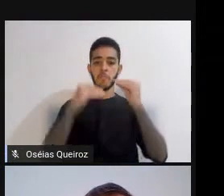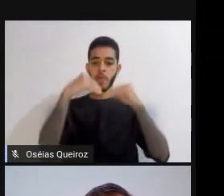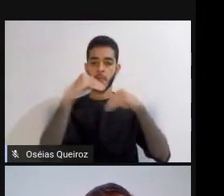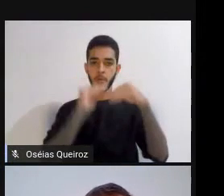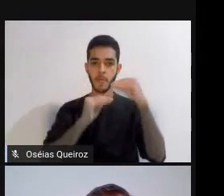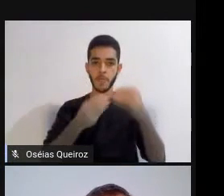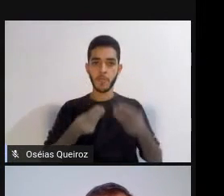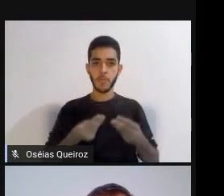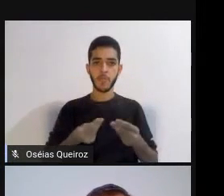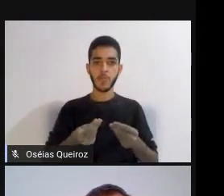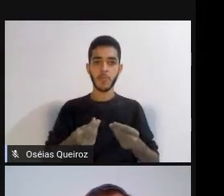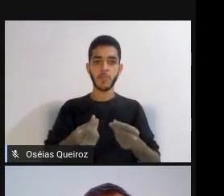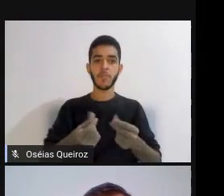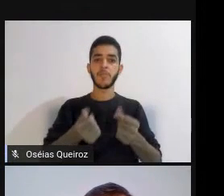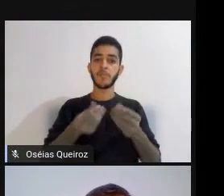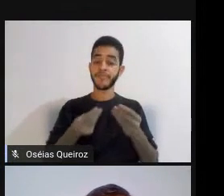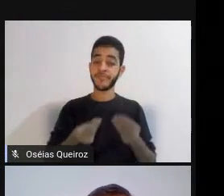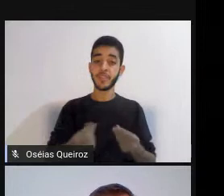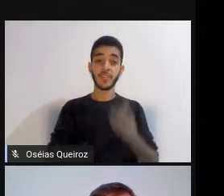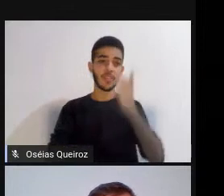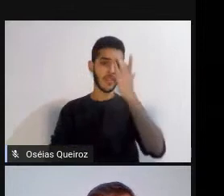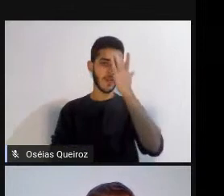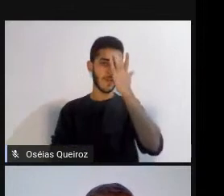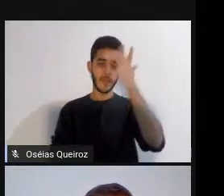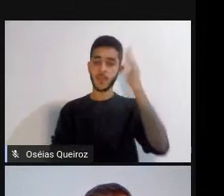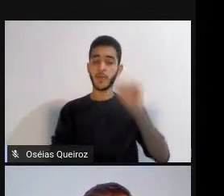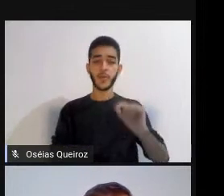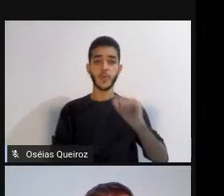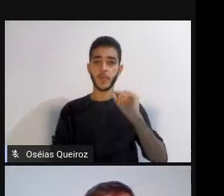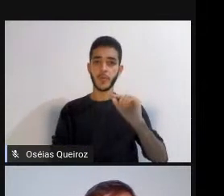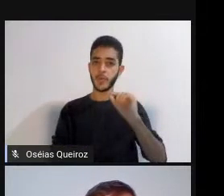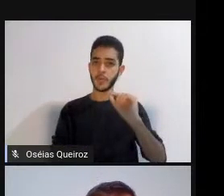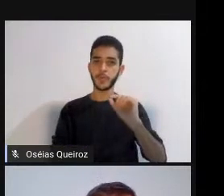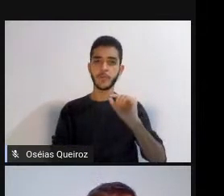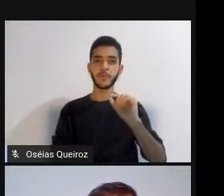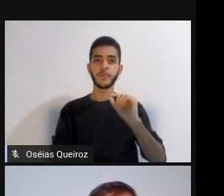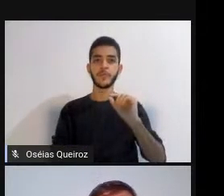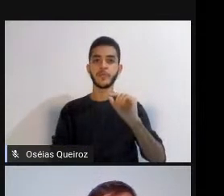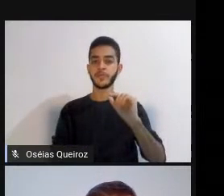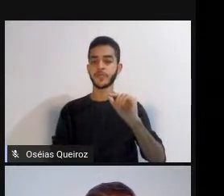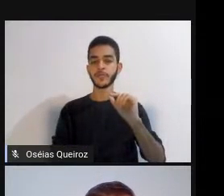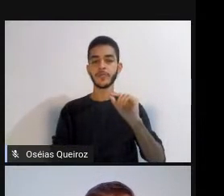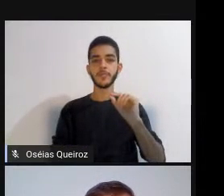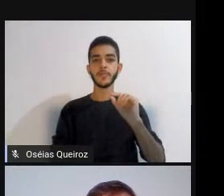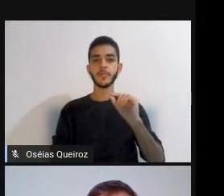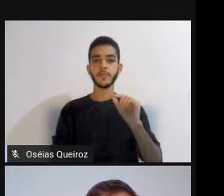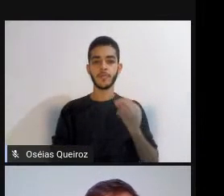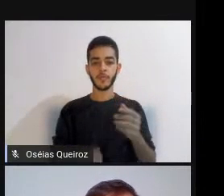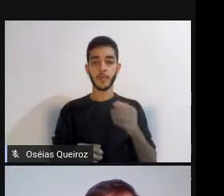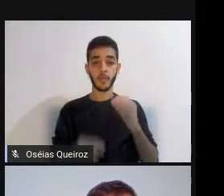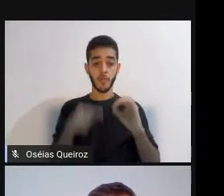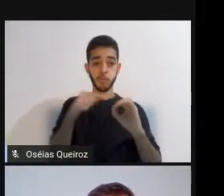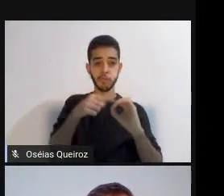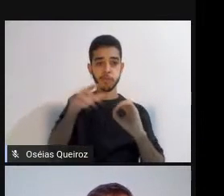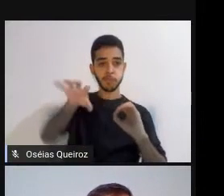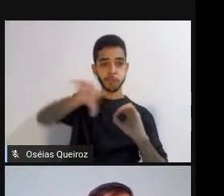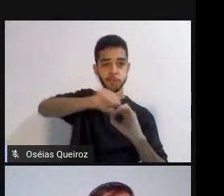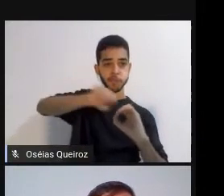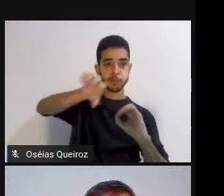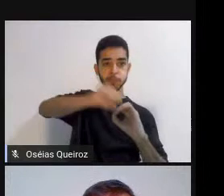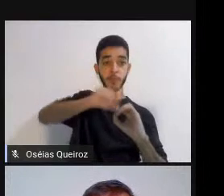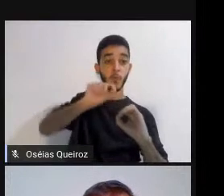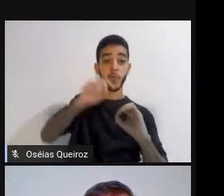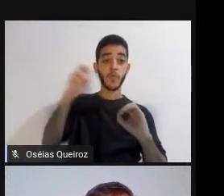têm uma facilidade em absorver ou adsorver substâncias químicas, como, por exemplo, contaminantes,